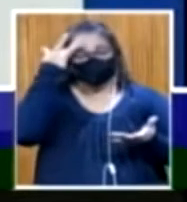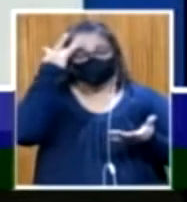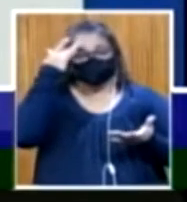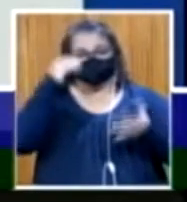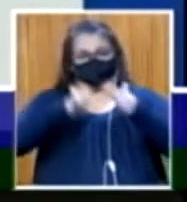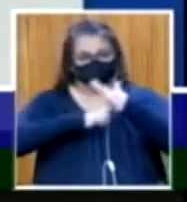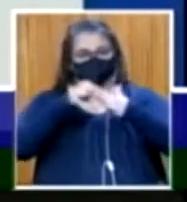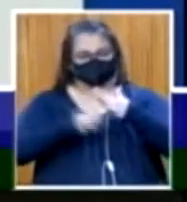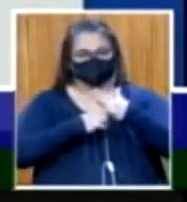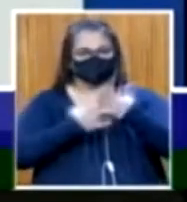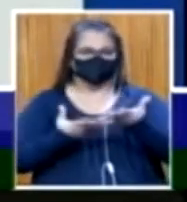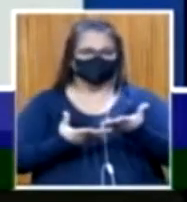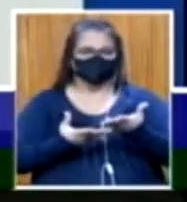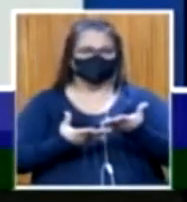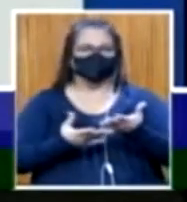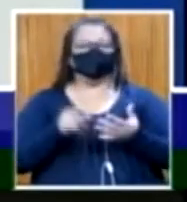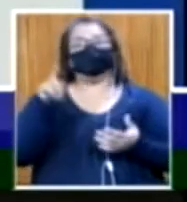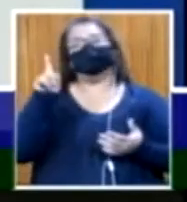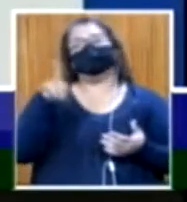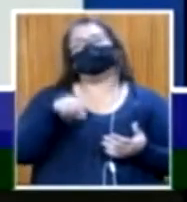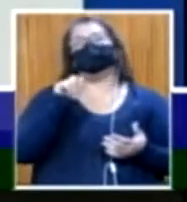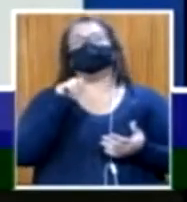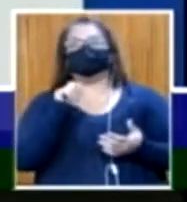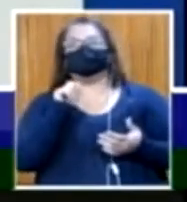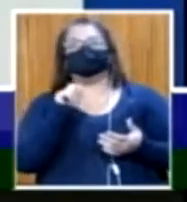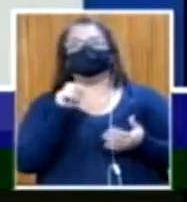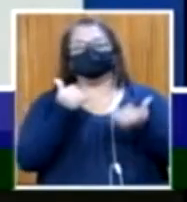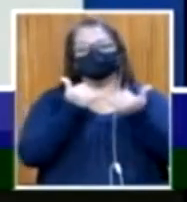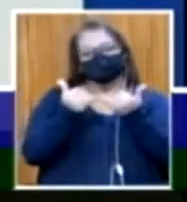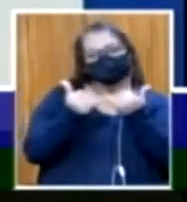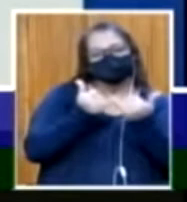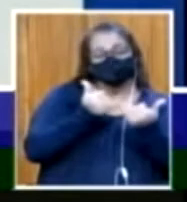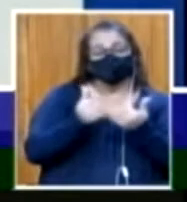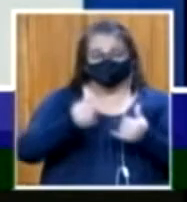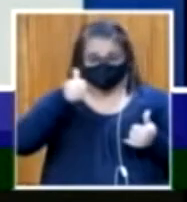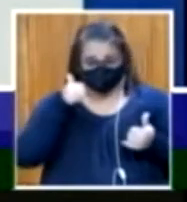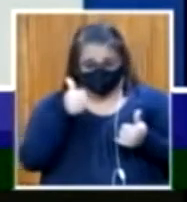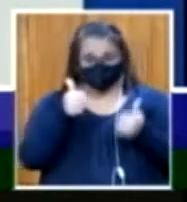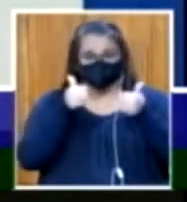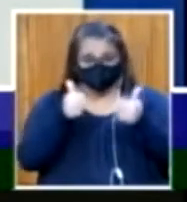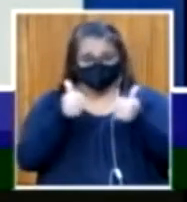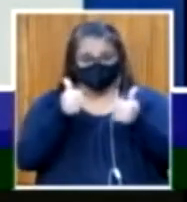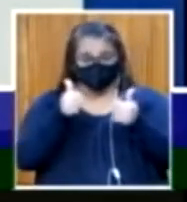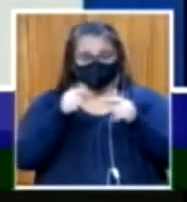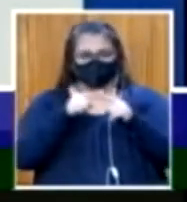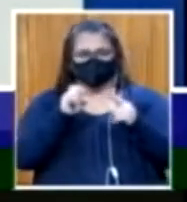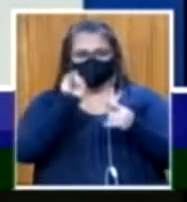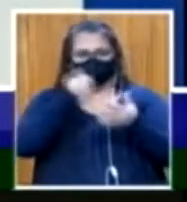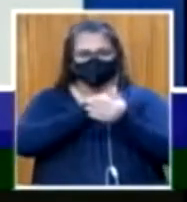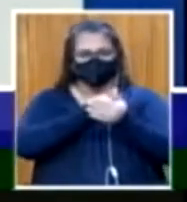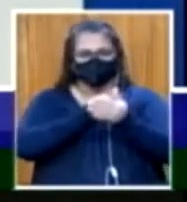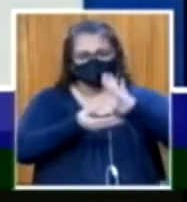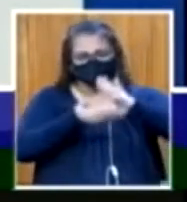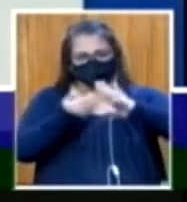delas é, e parece ser algo positivo, a diminuição do imposto de renda da